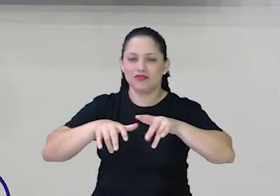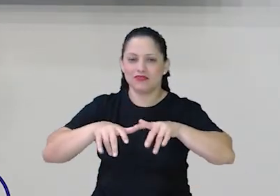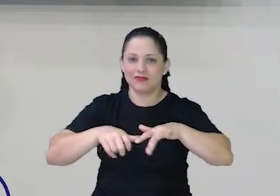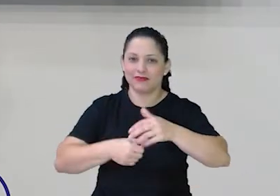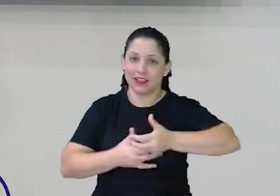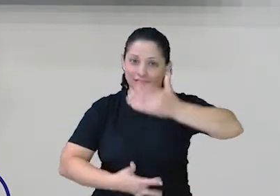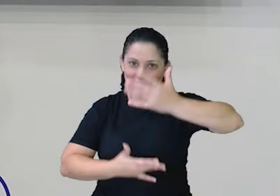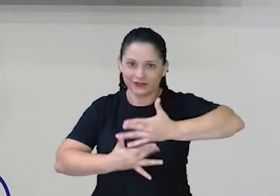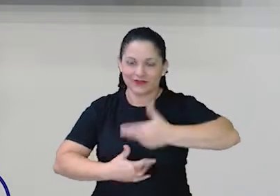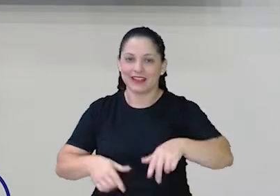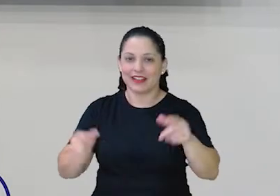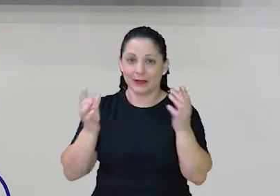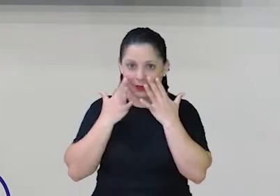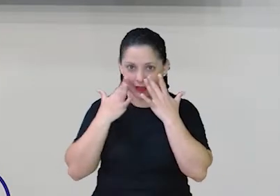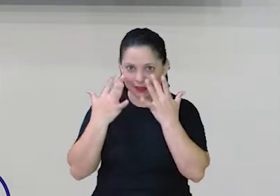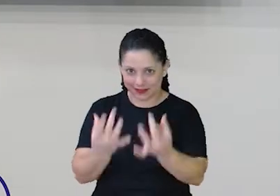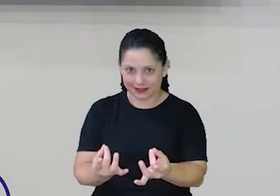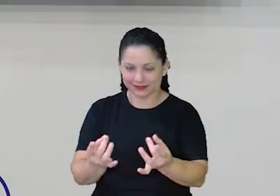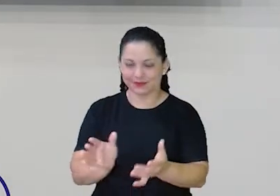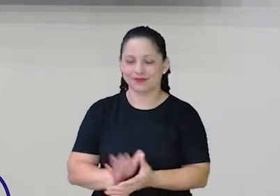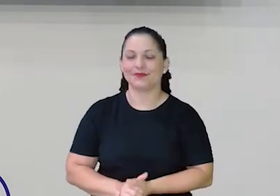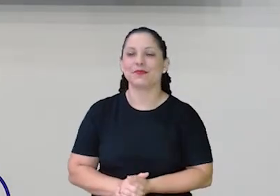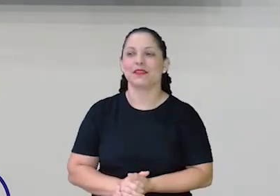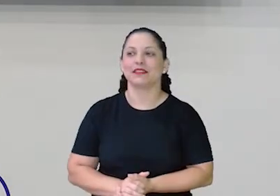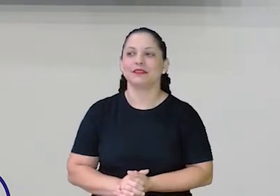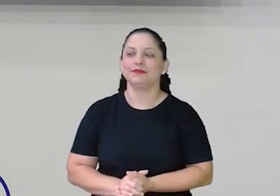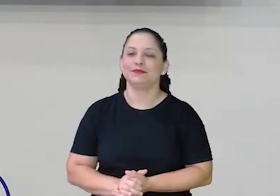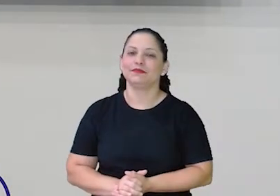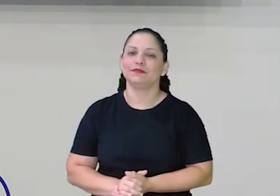a gente também está de olho ali, tá certo? Então,